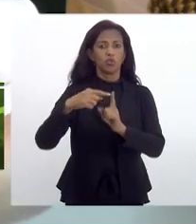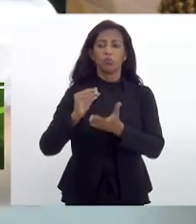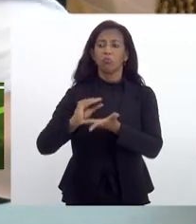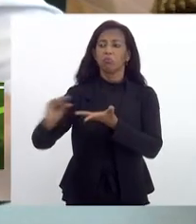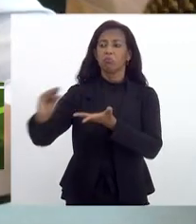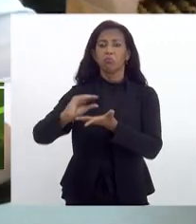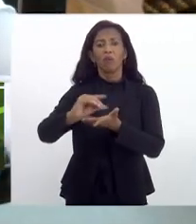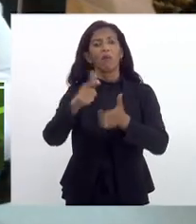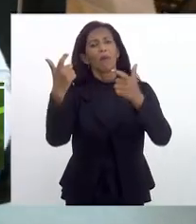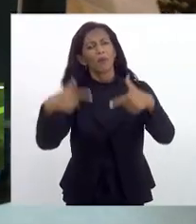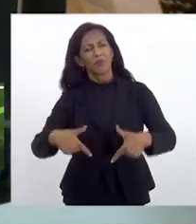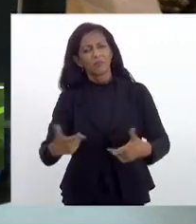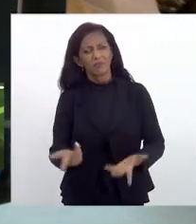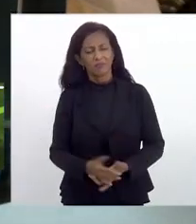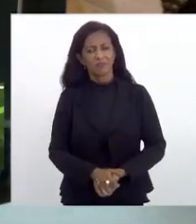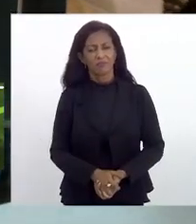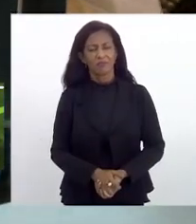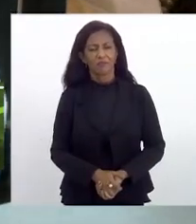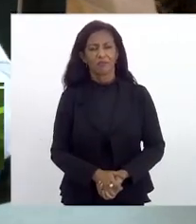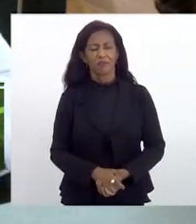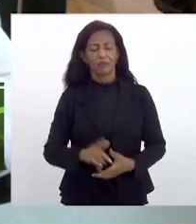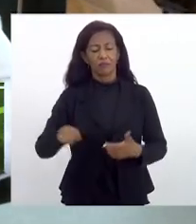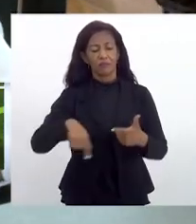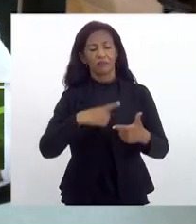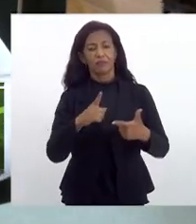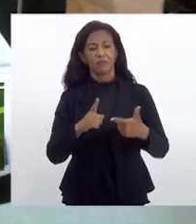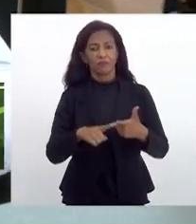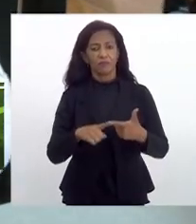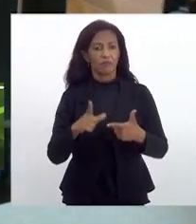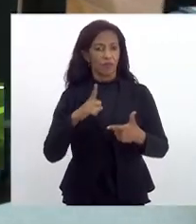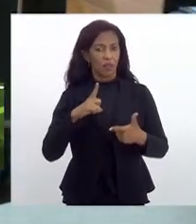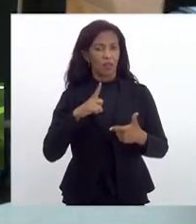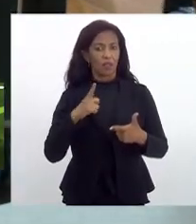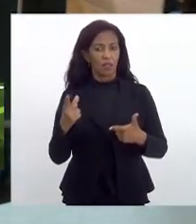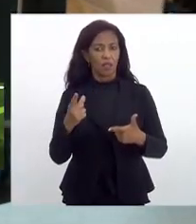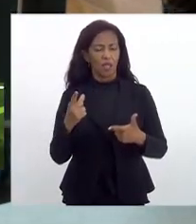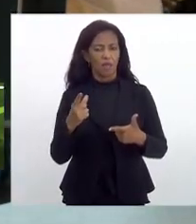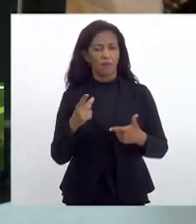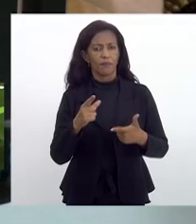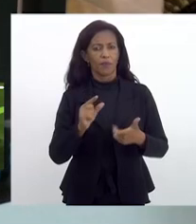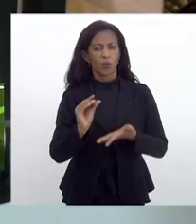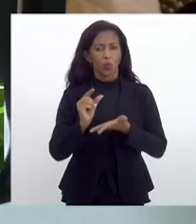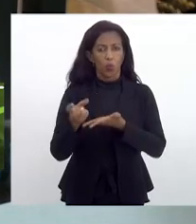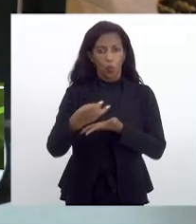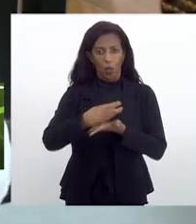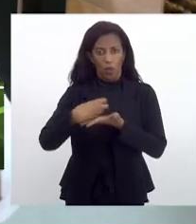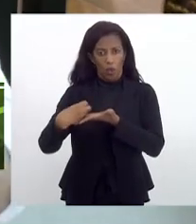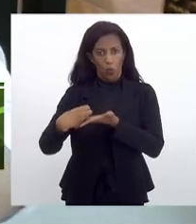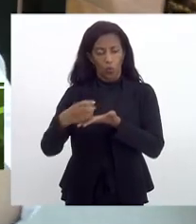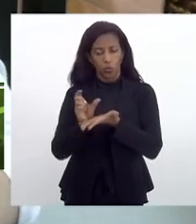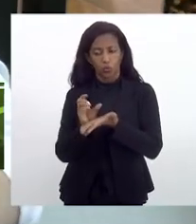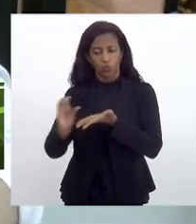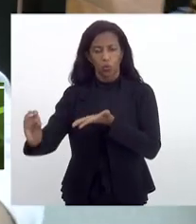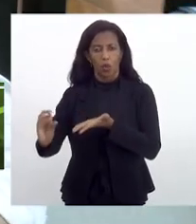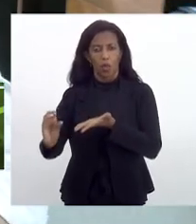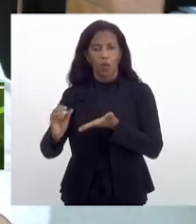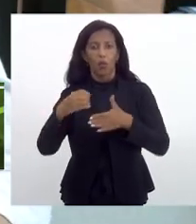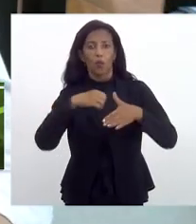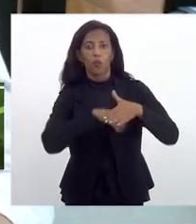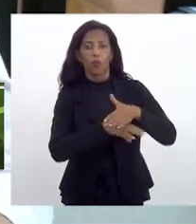o que é feito com esse recurso. Segundo, a gente tem um recurso que tem que formar o fundo de reserva do Rio Previdência.